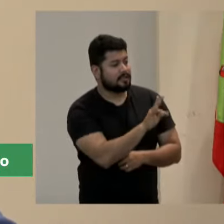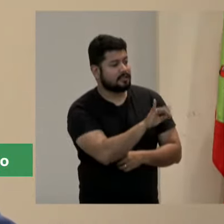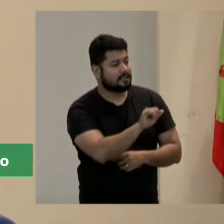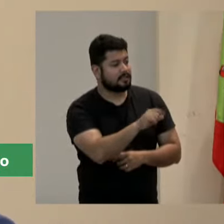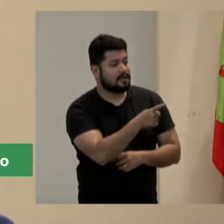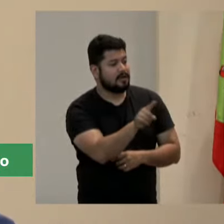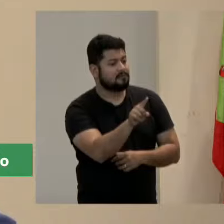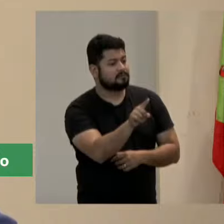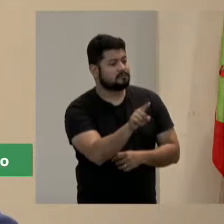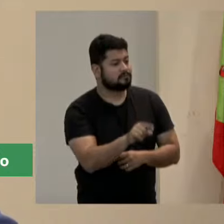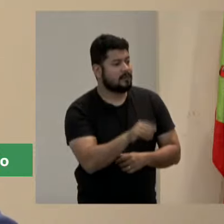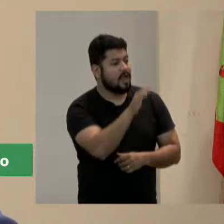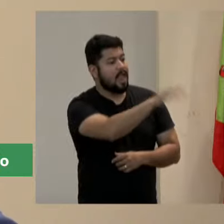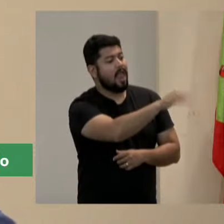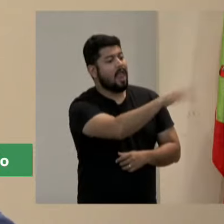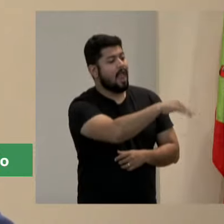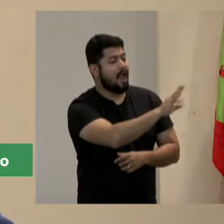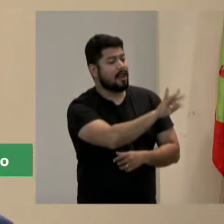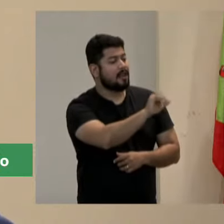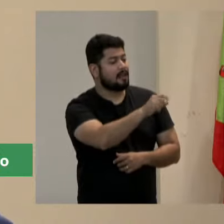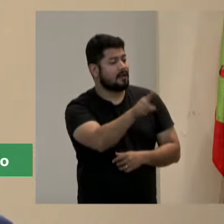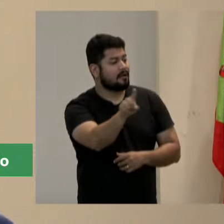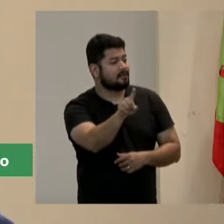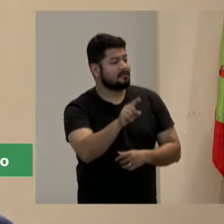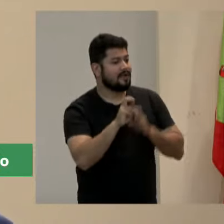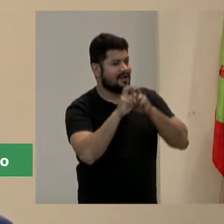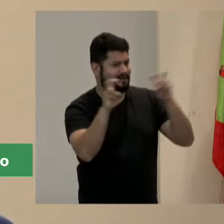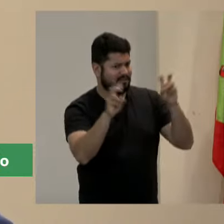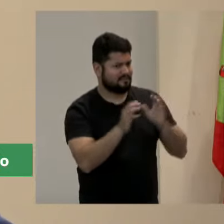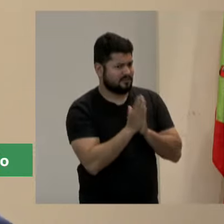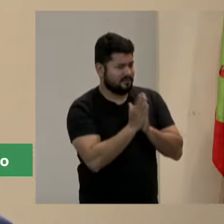mais alto para o pessoal escutar. Isso, você vai falar de jeito, tá bom?